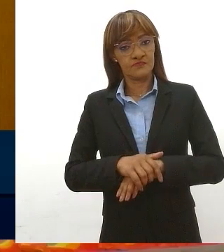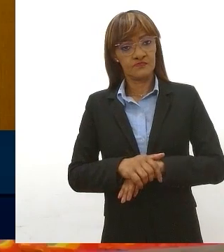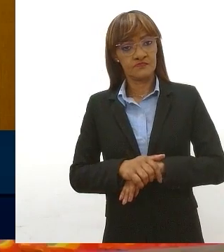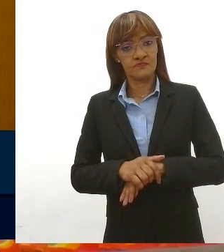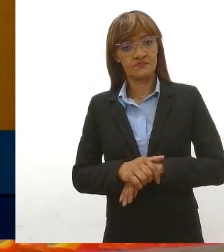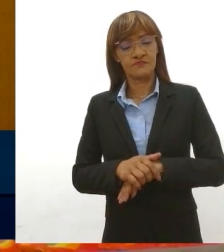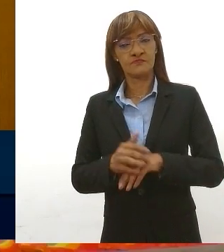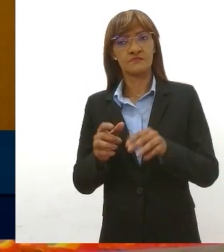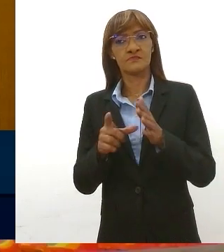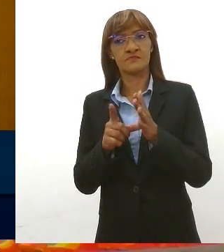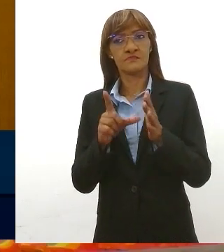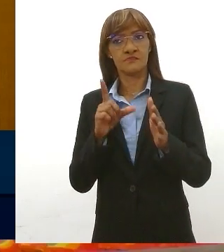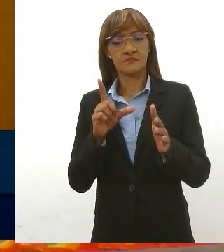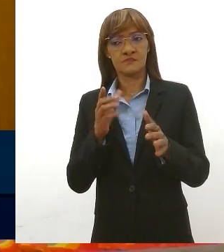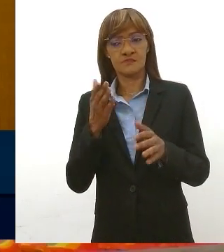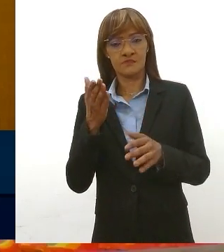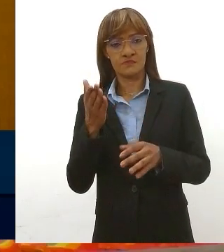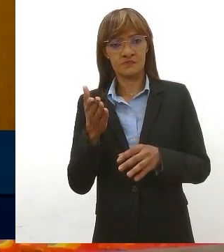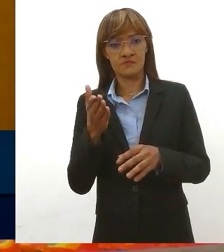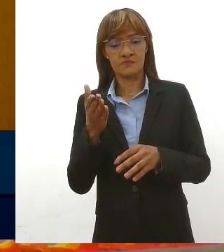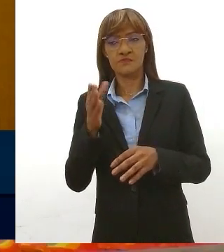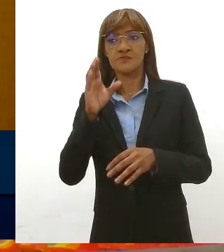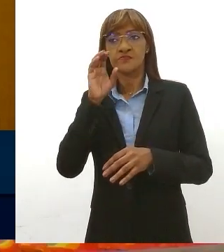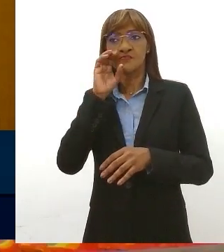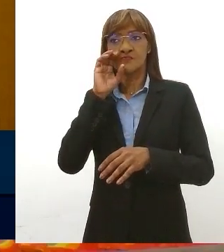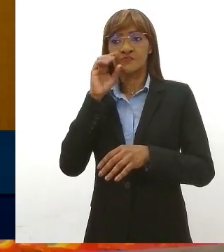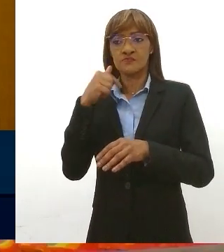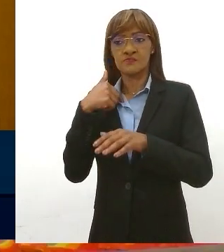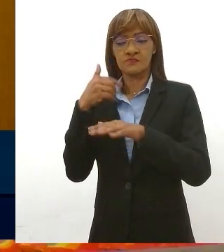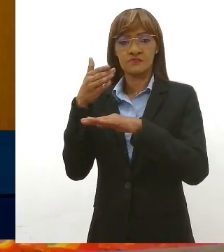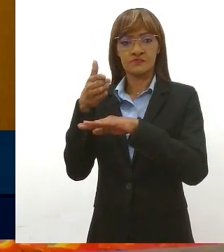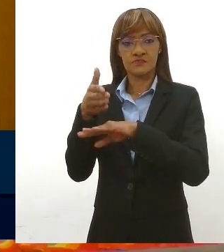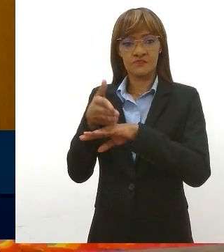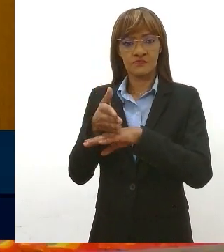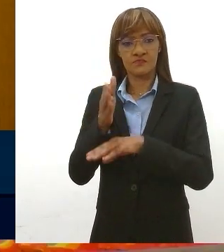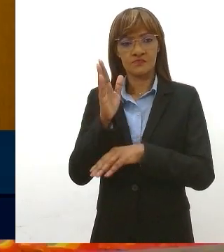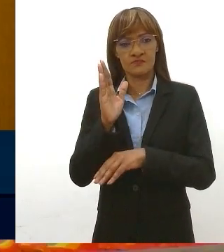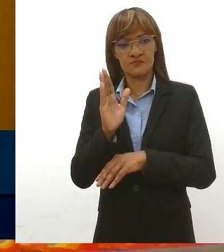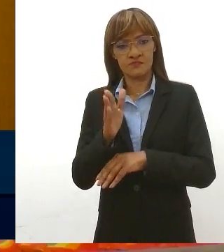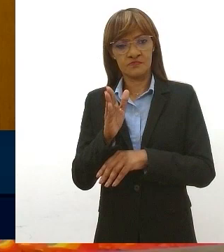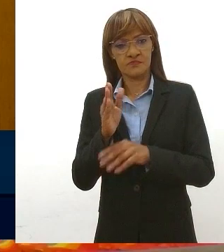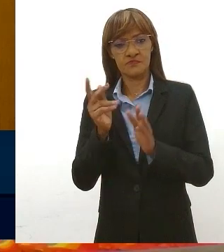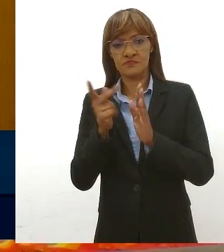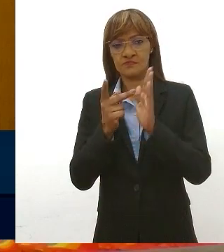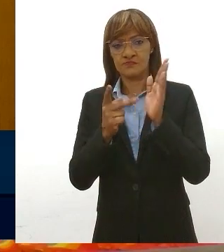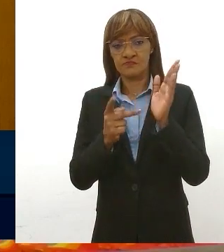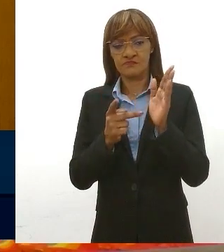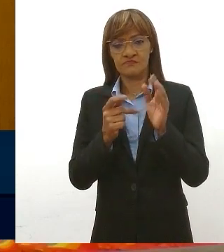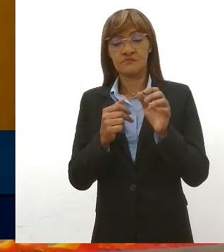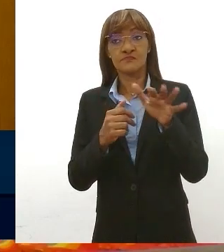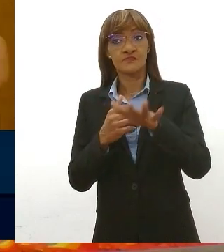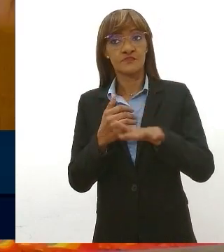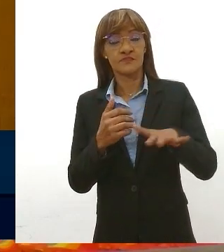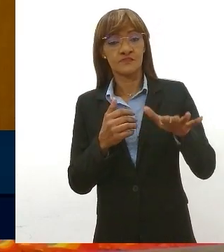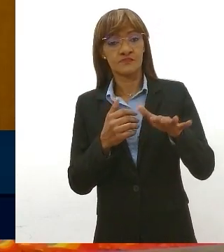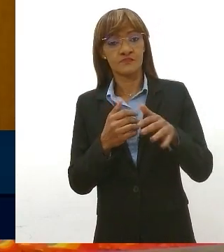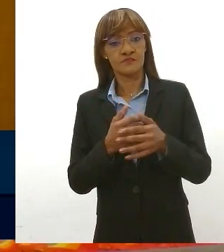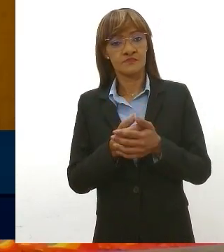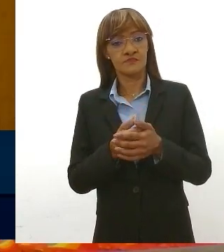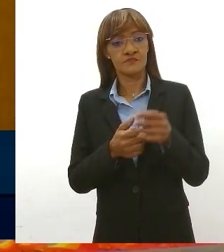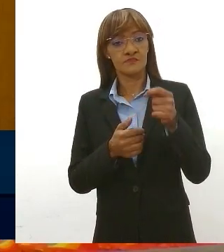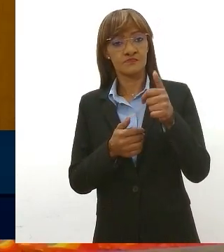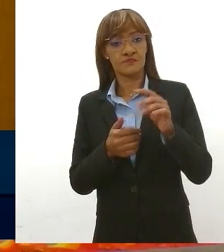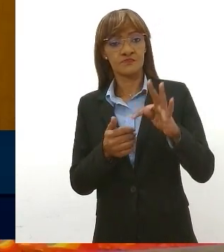lá em Socorro, que eu já realizei vários projetos lá, a maioria das mulheres que estavam lá,